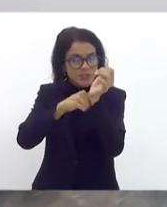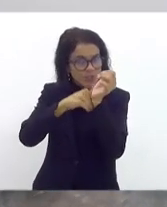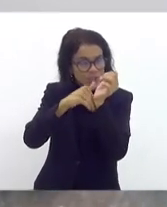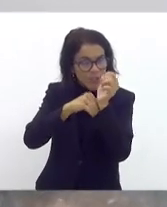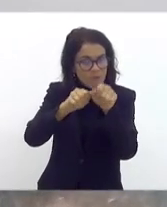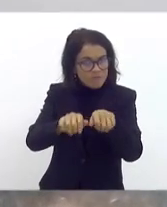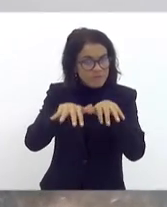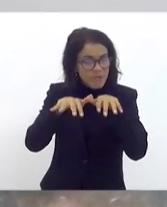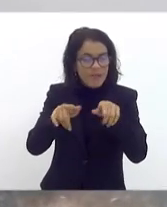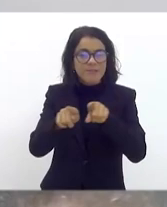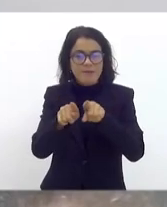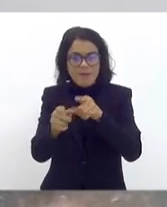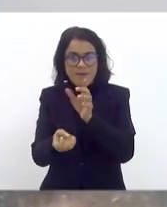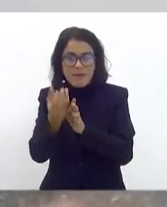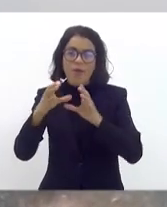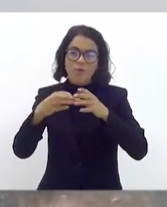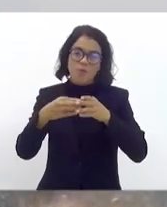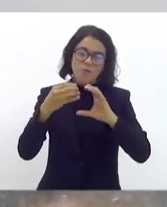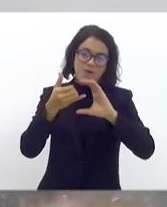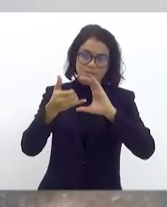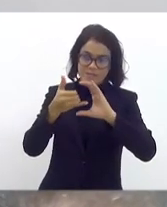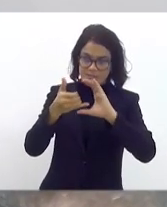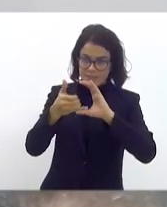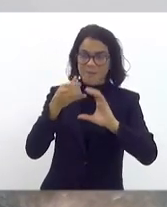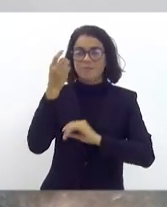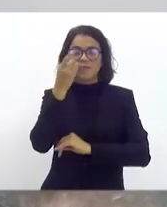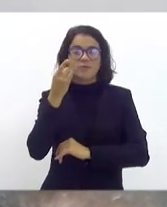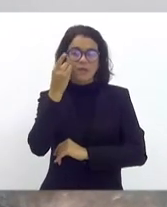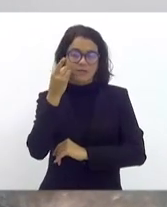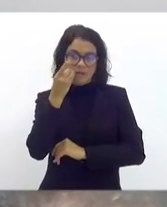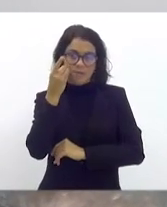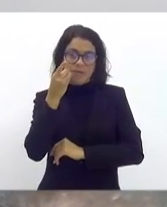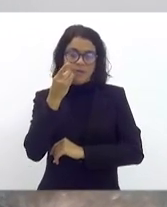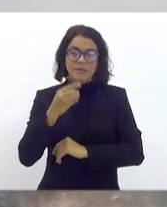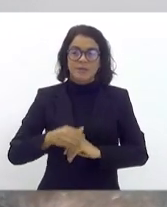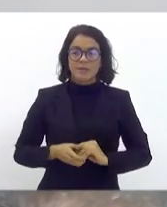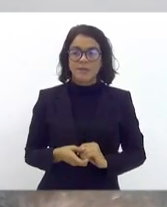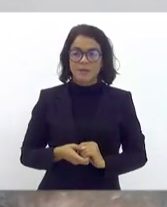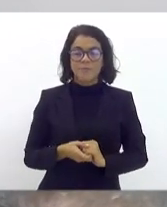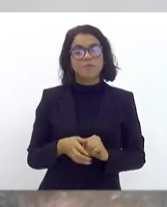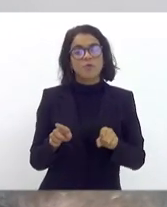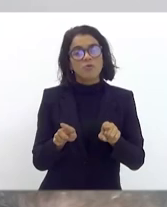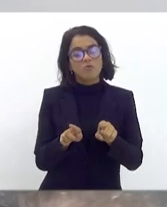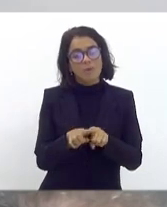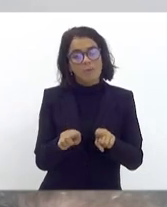pode construir também esse grupo de WhatsApp dos deputados e um dos deputados com as